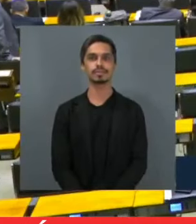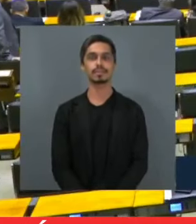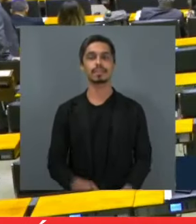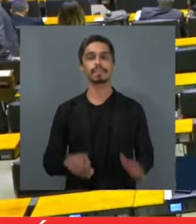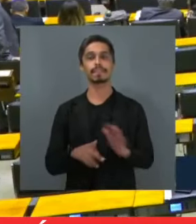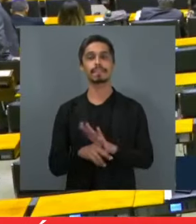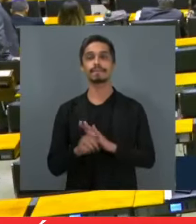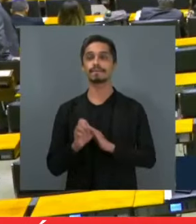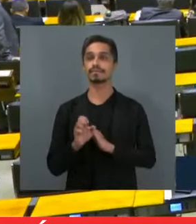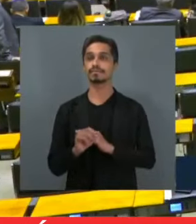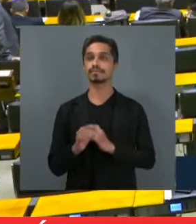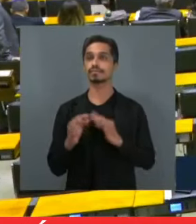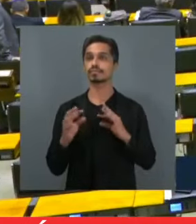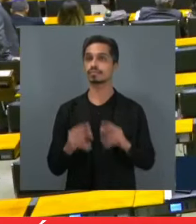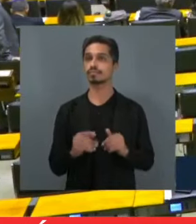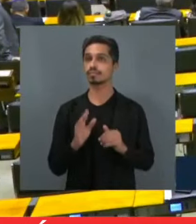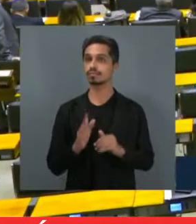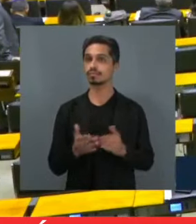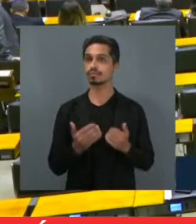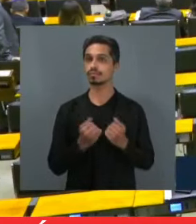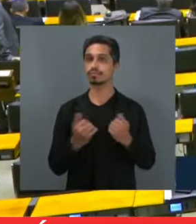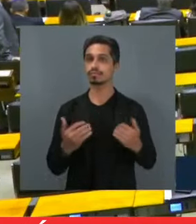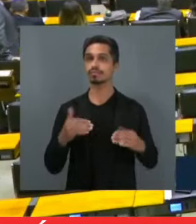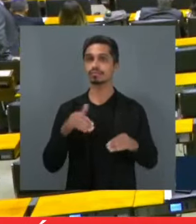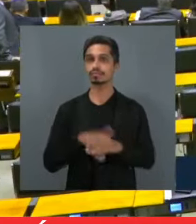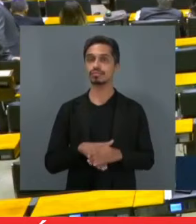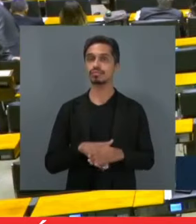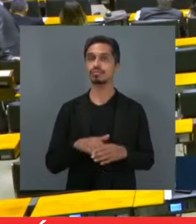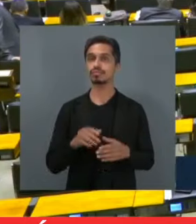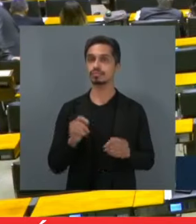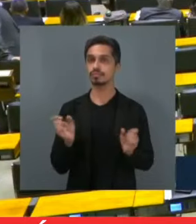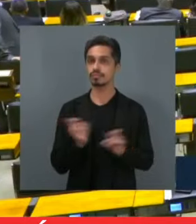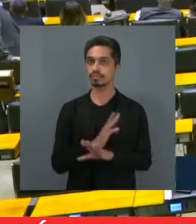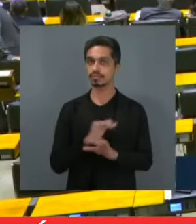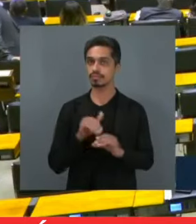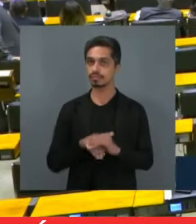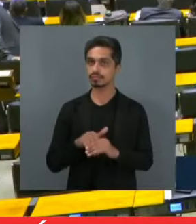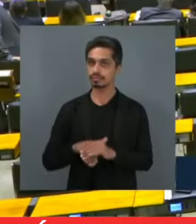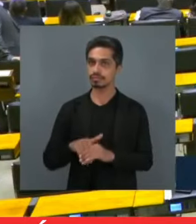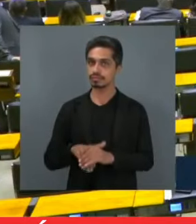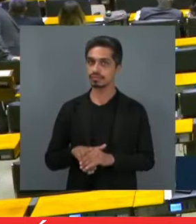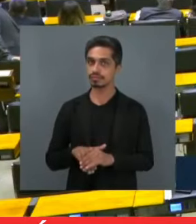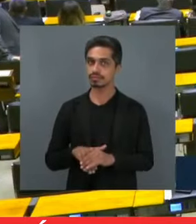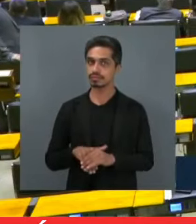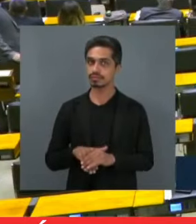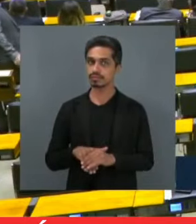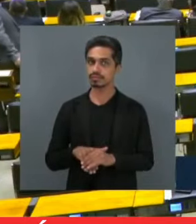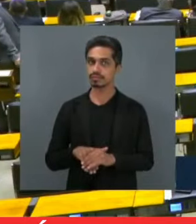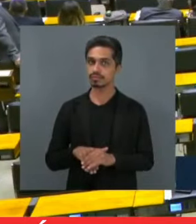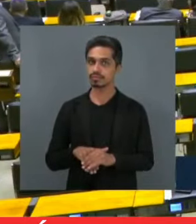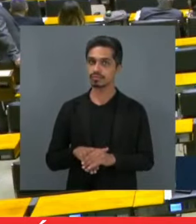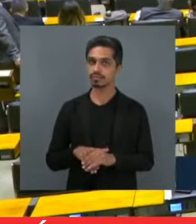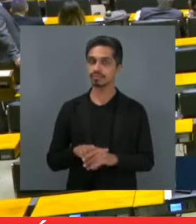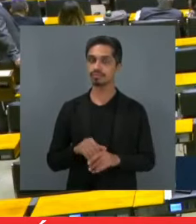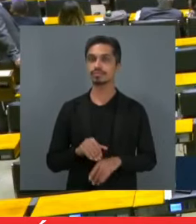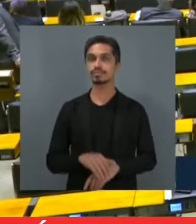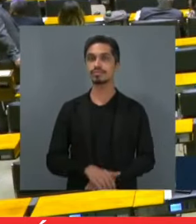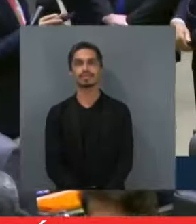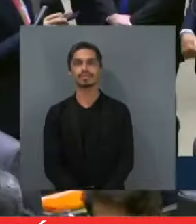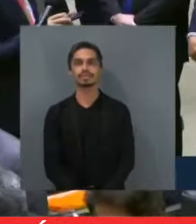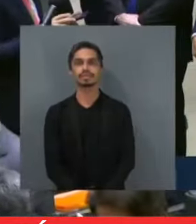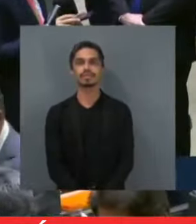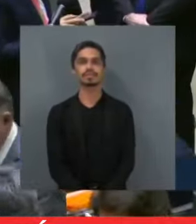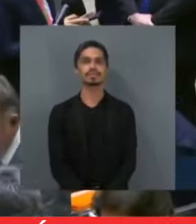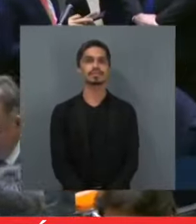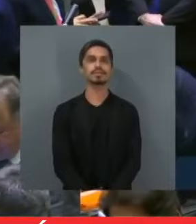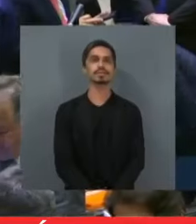52 a 11 então este é o Real tamanho da base aliada do governo daqueles eh